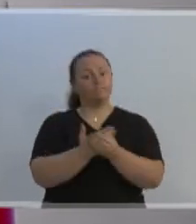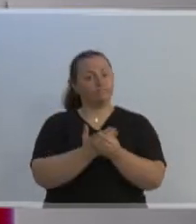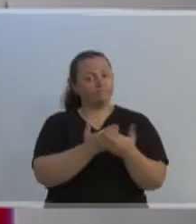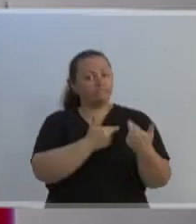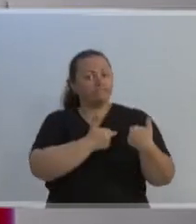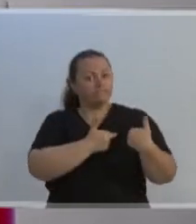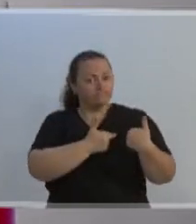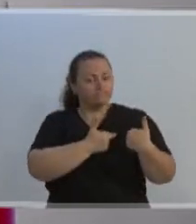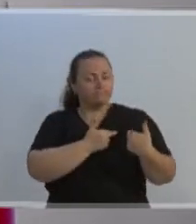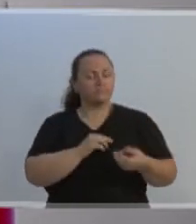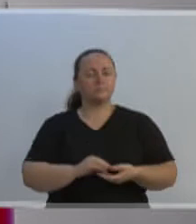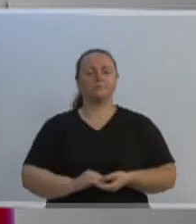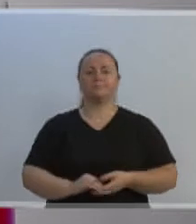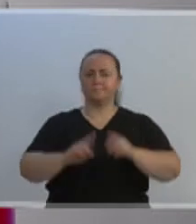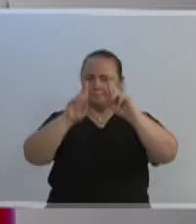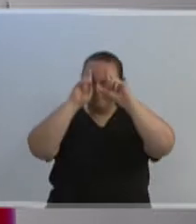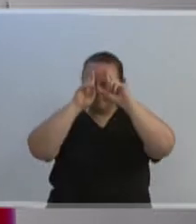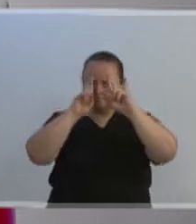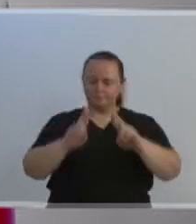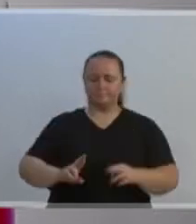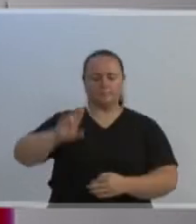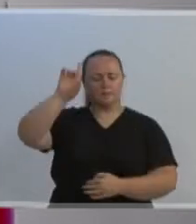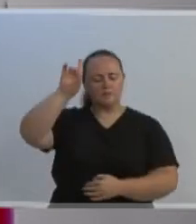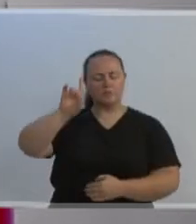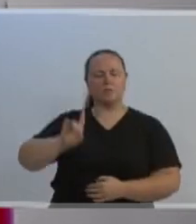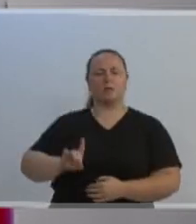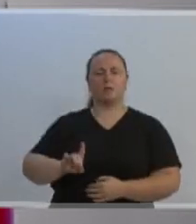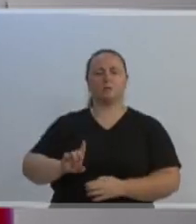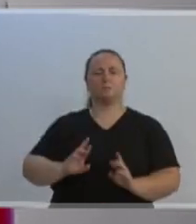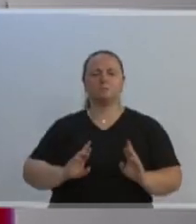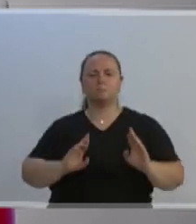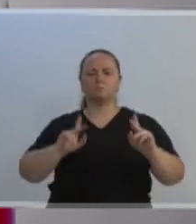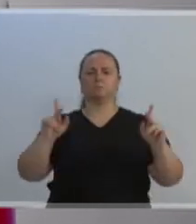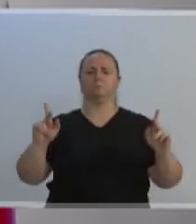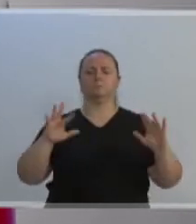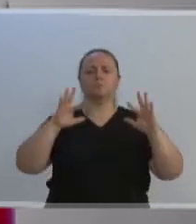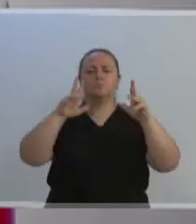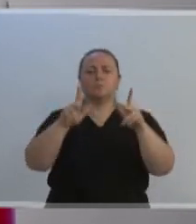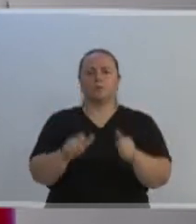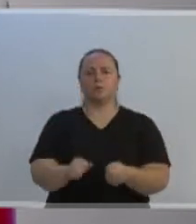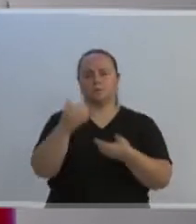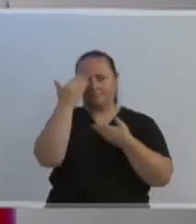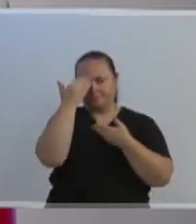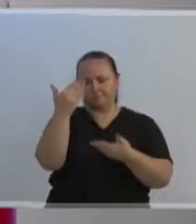responsabilizações. Respeitem os direitos e as diferenças de todos. Muito obrigado.